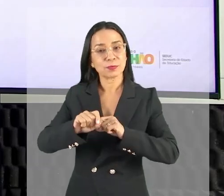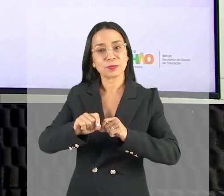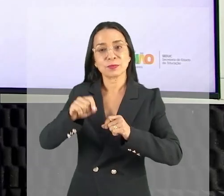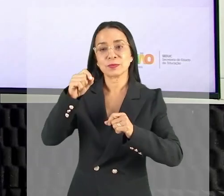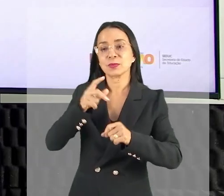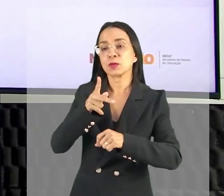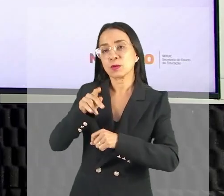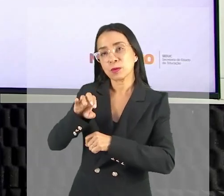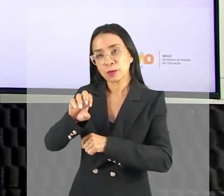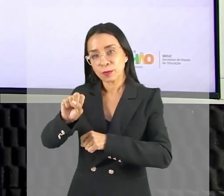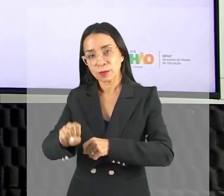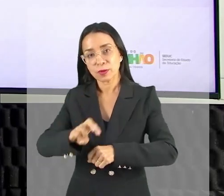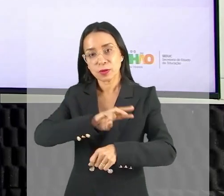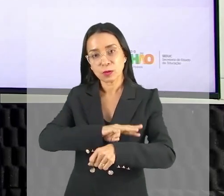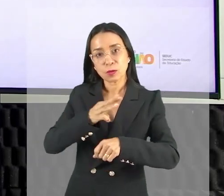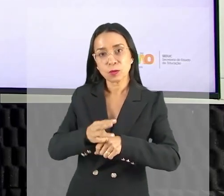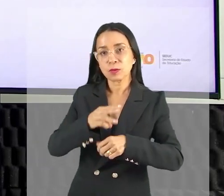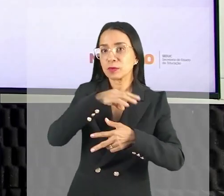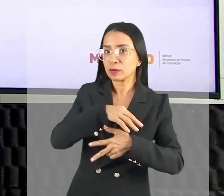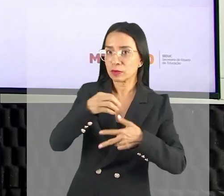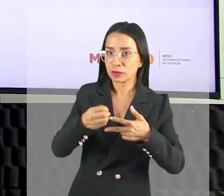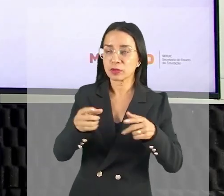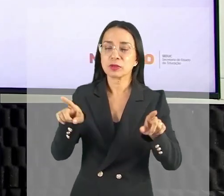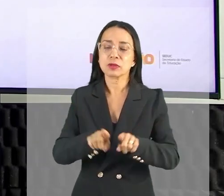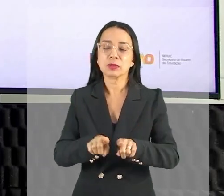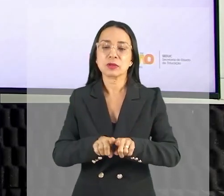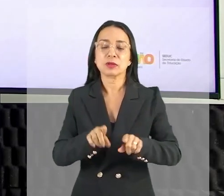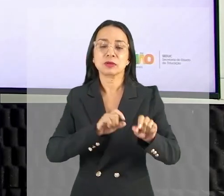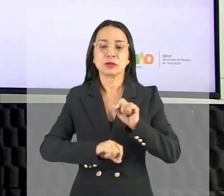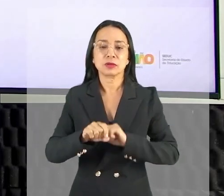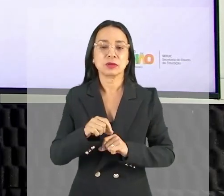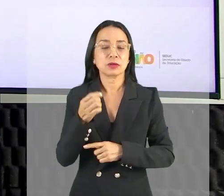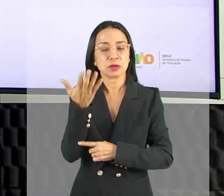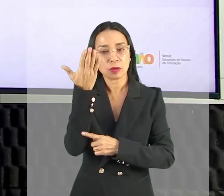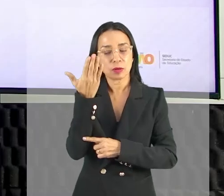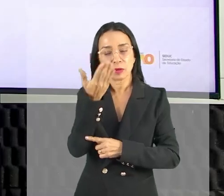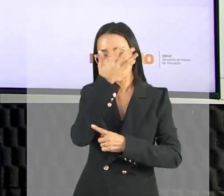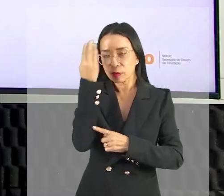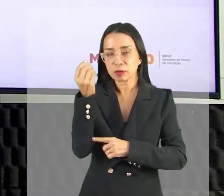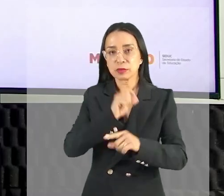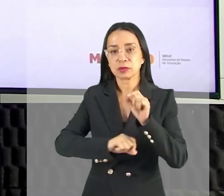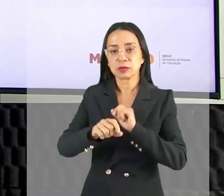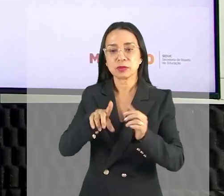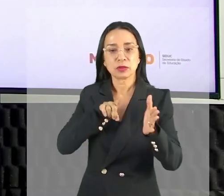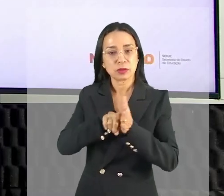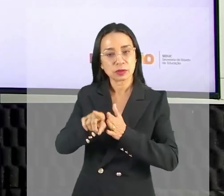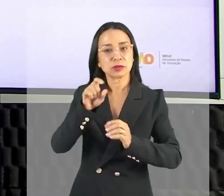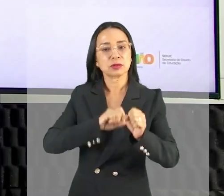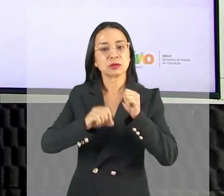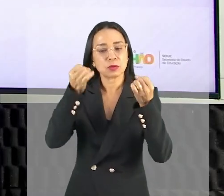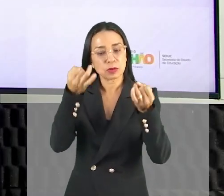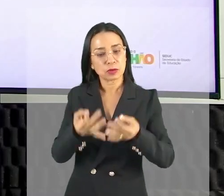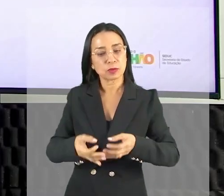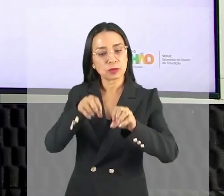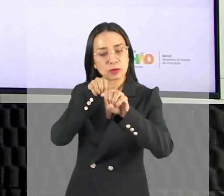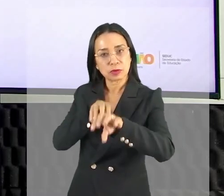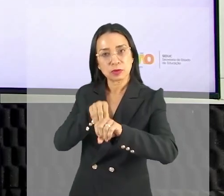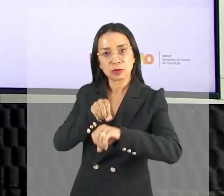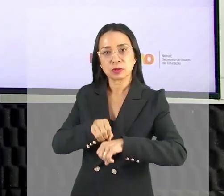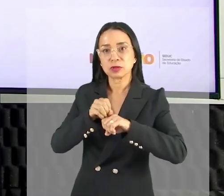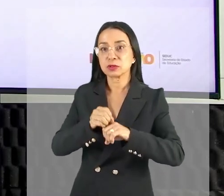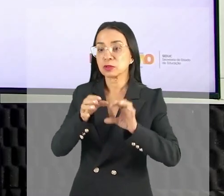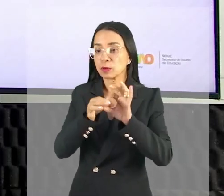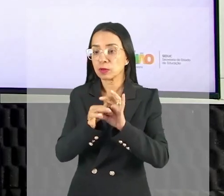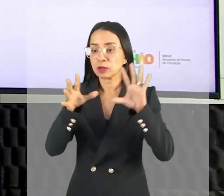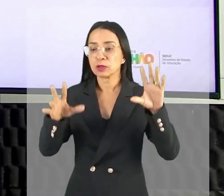do PAS, né, o EMA, e para o Enem, né? Não esqueçam que as questões que a gente discute aqui estão disponíveis no link,